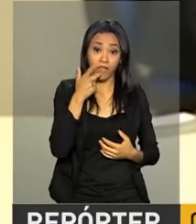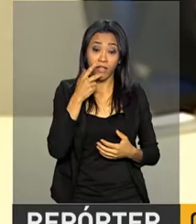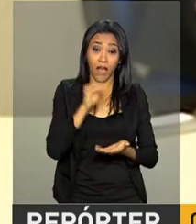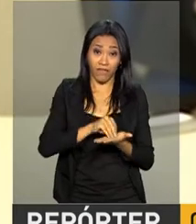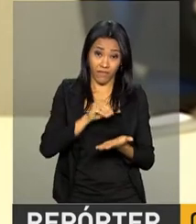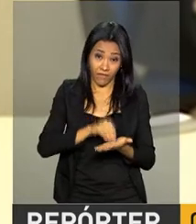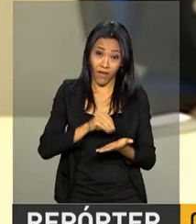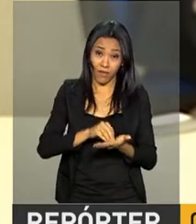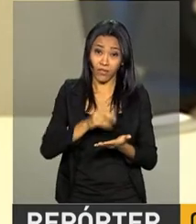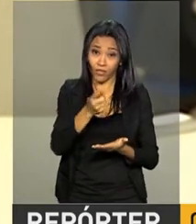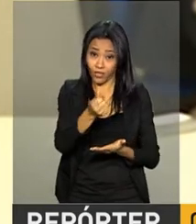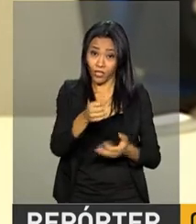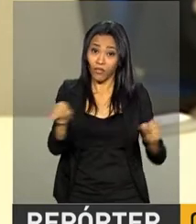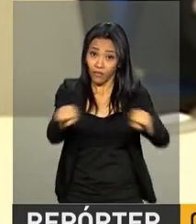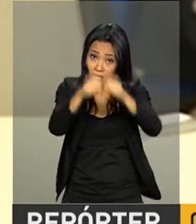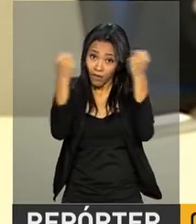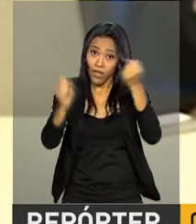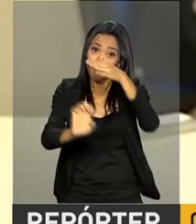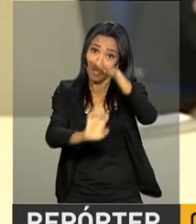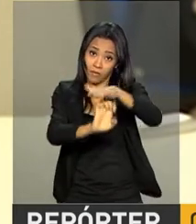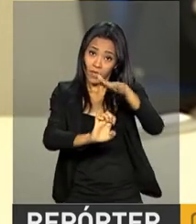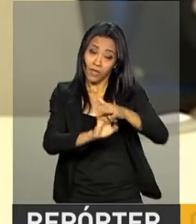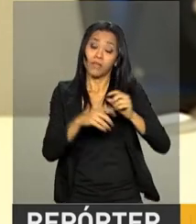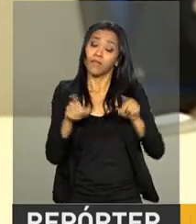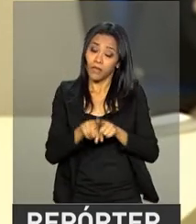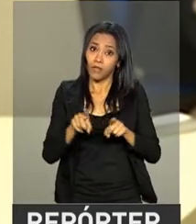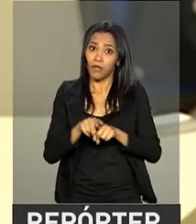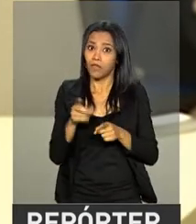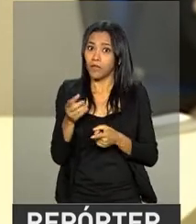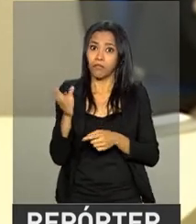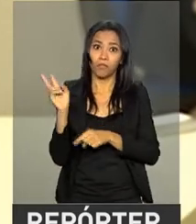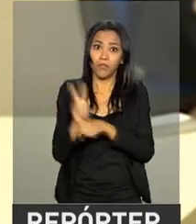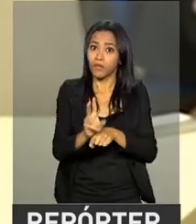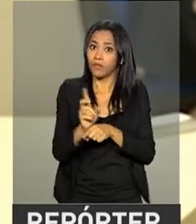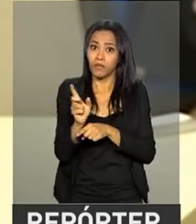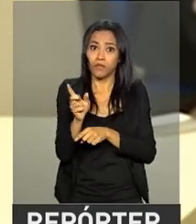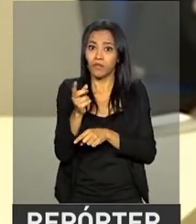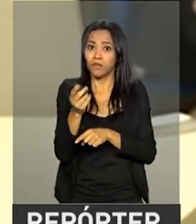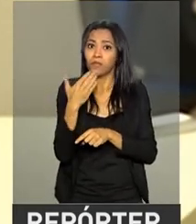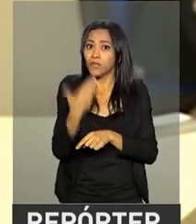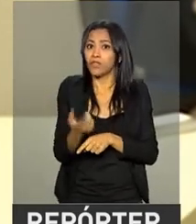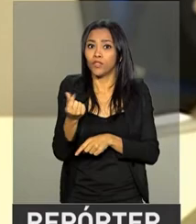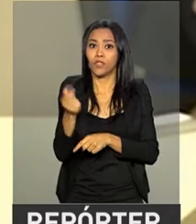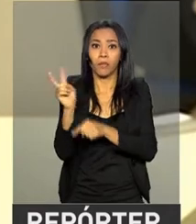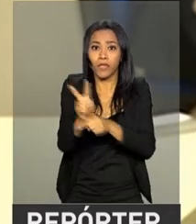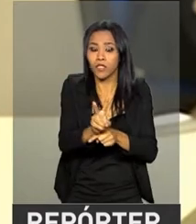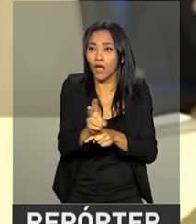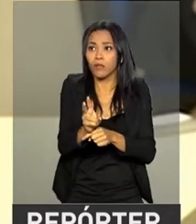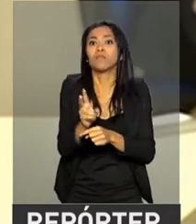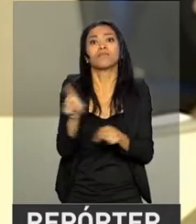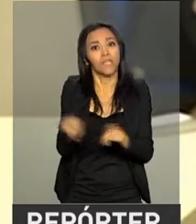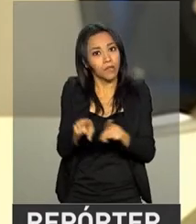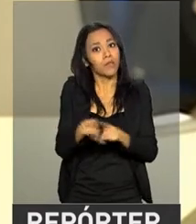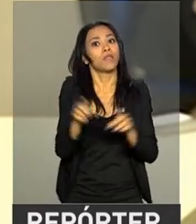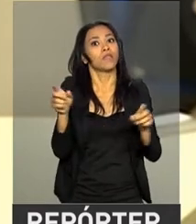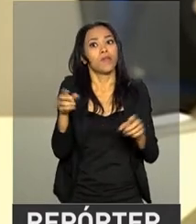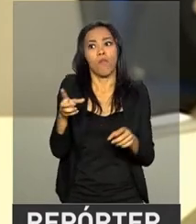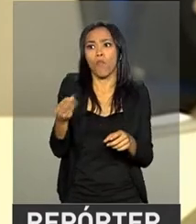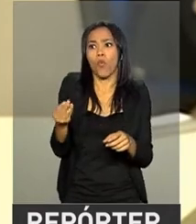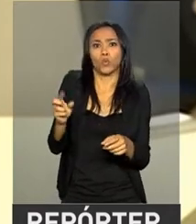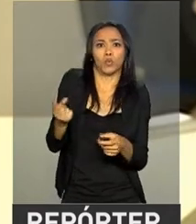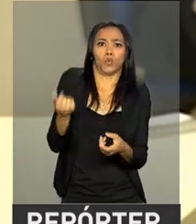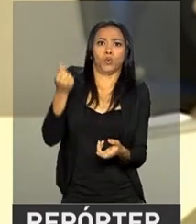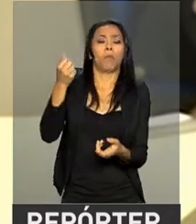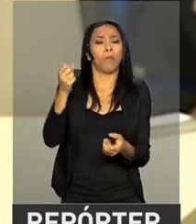quebra empresa o crédito gerado também pode quebrá lá então é importante a gente aqui que o sebrae através desse espaço entender o que o cliente